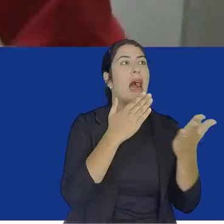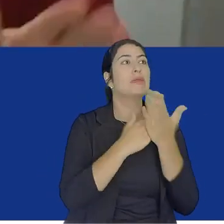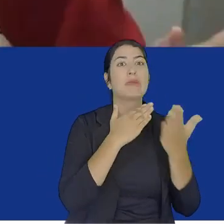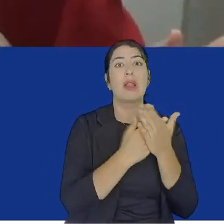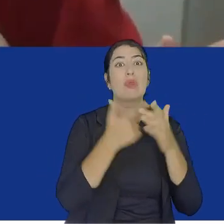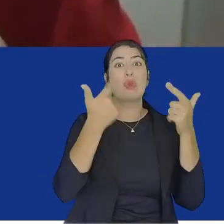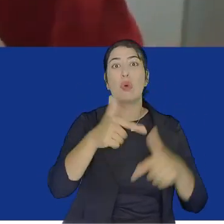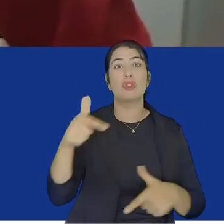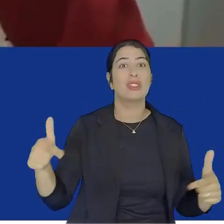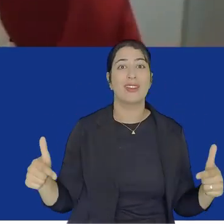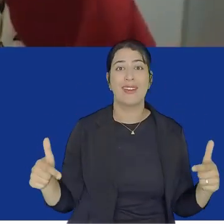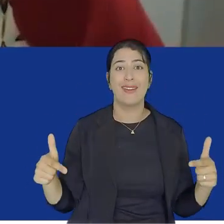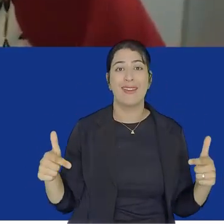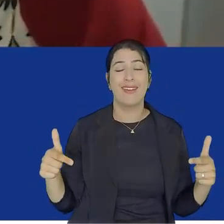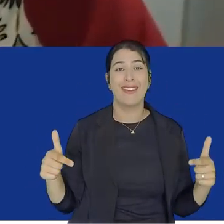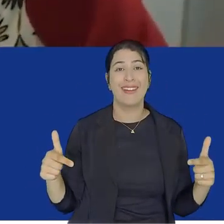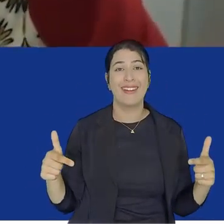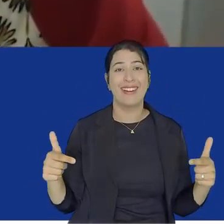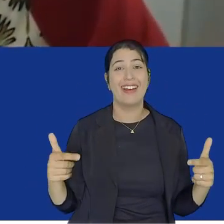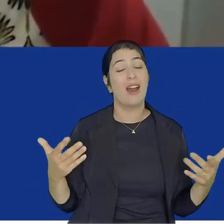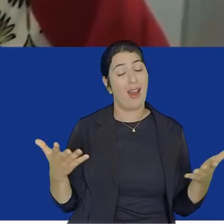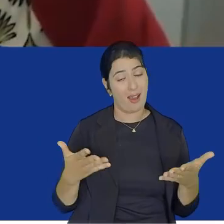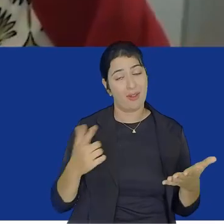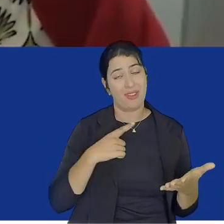mas aqui não é. É isso.